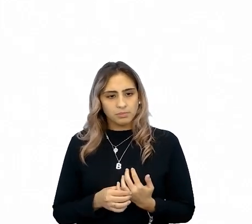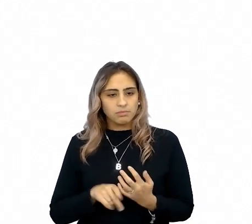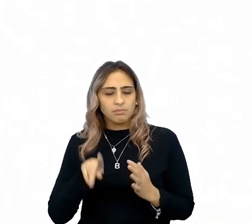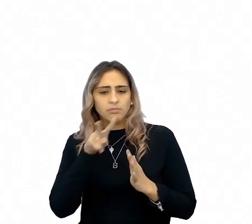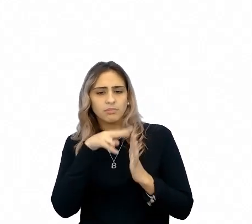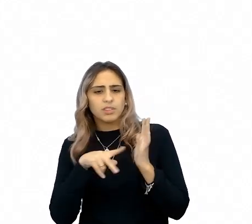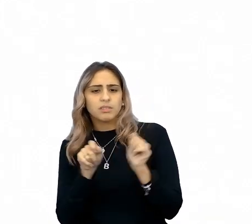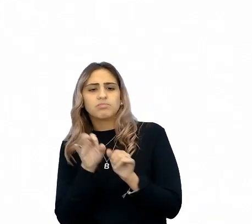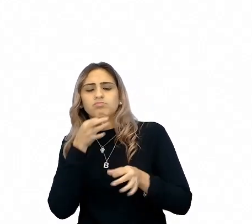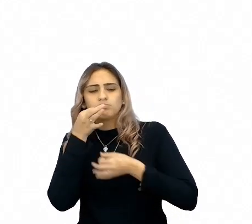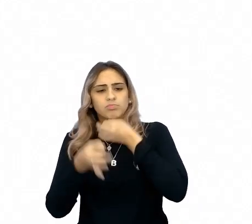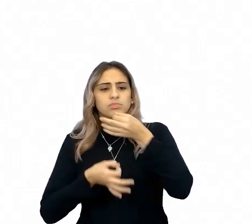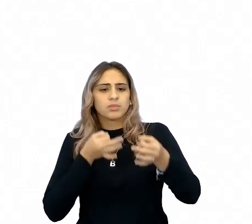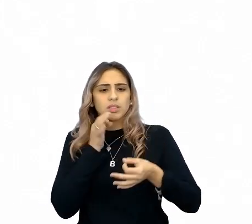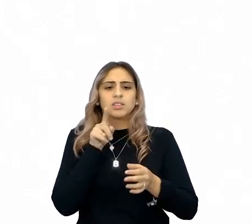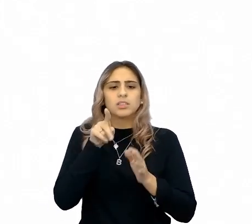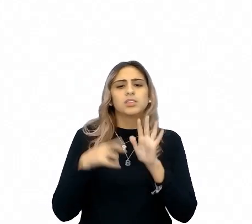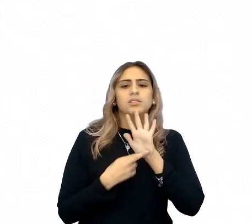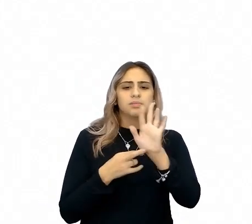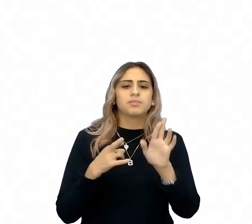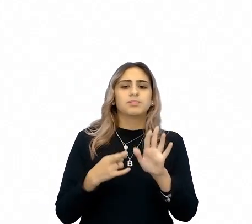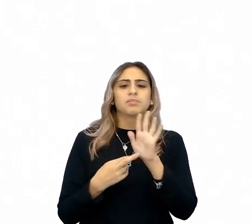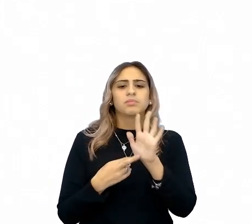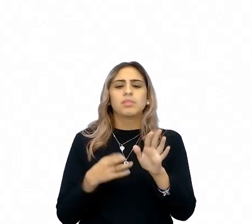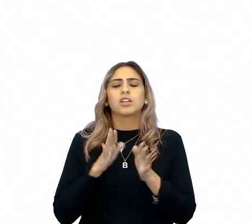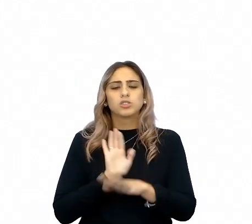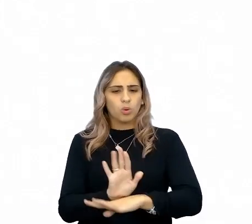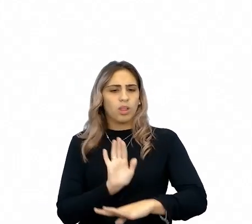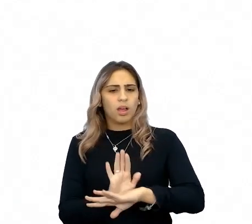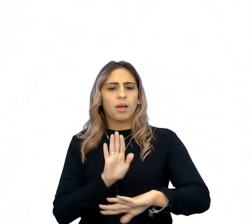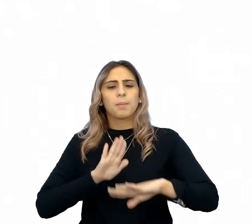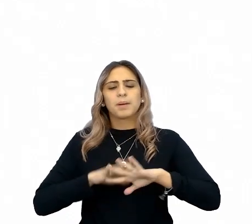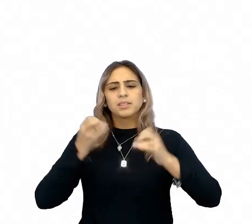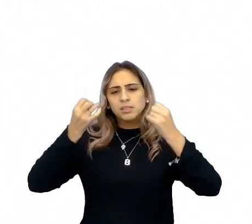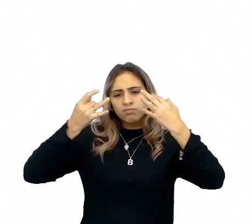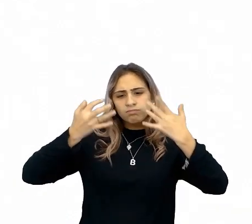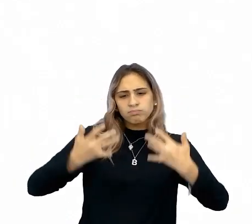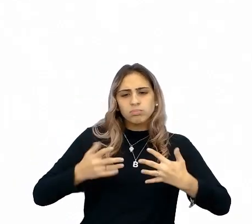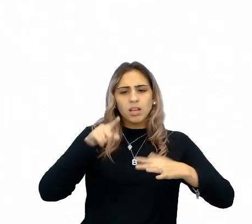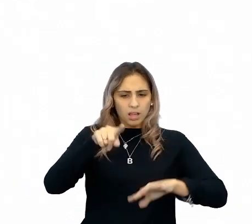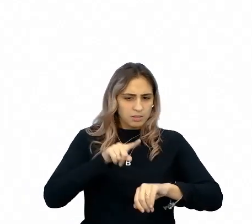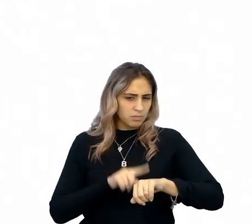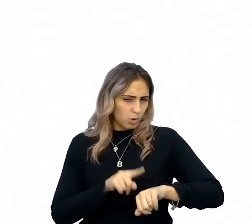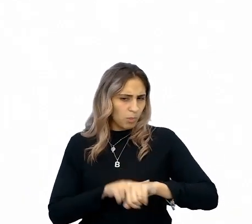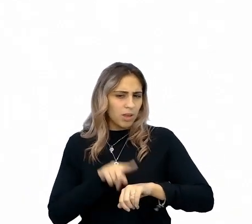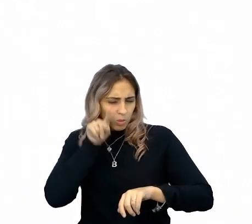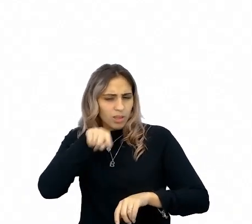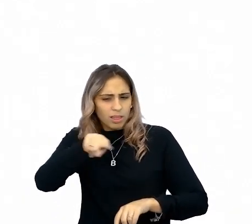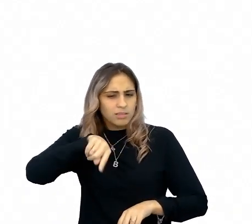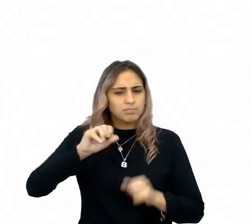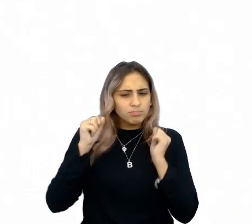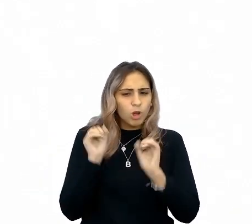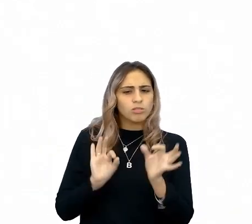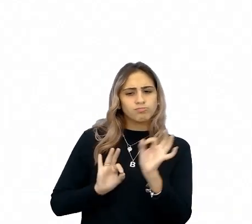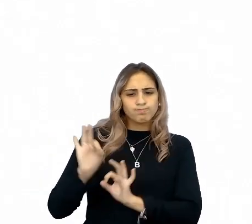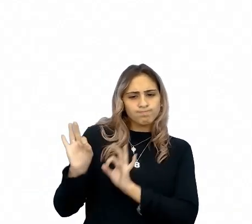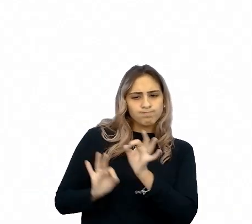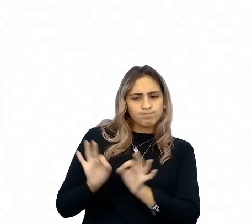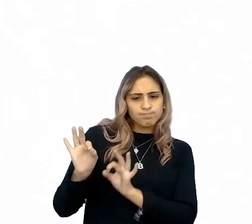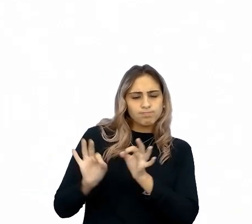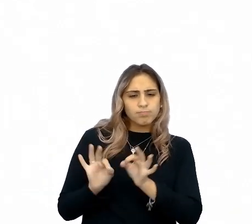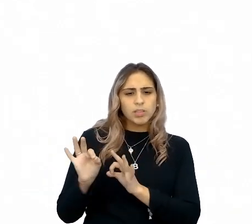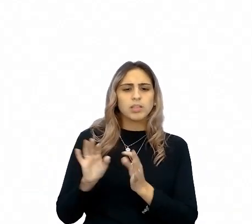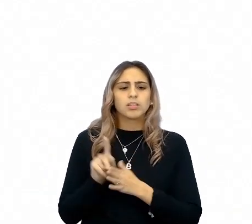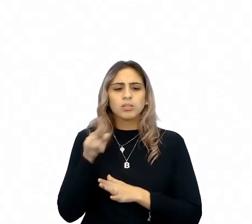fazem comentários a fim de repertoriá-los. Explique que, neste momento, eles podem planejar o texto